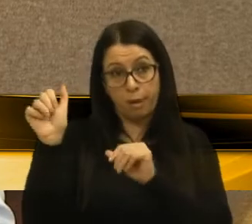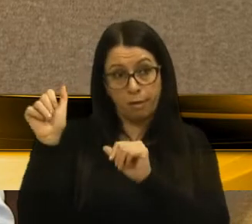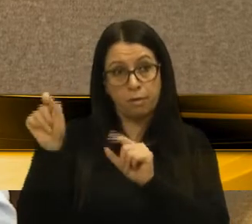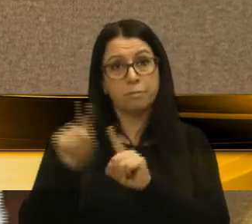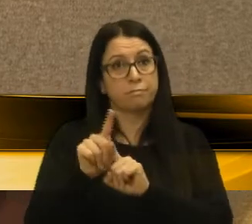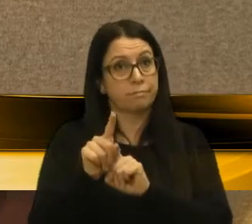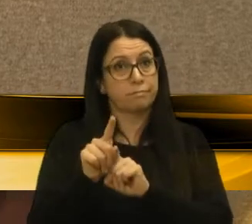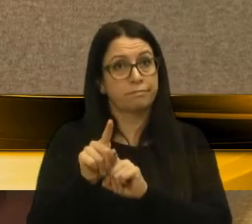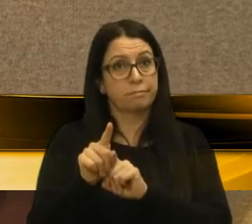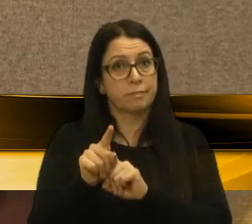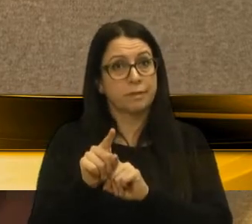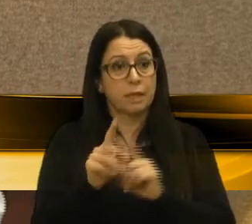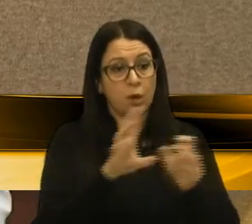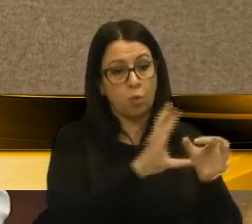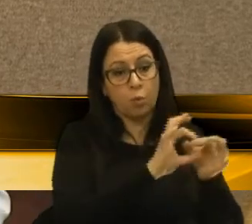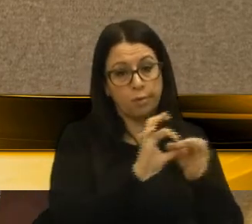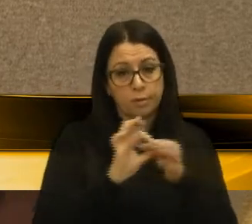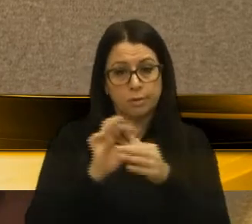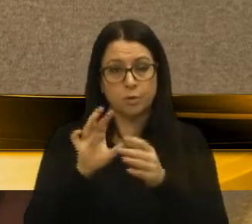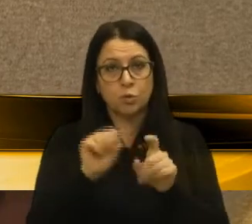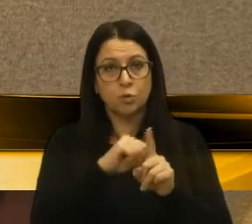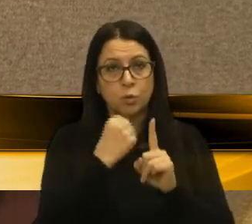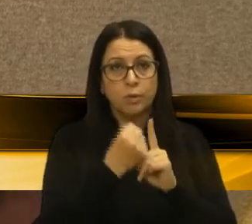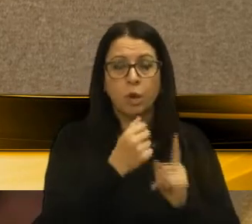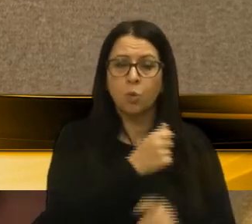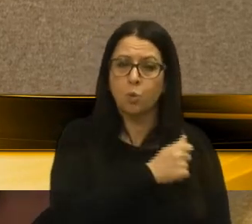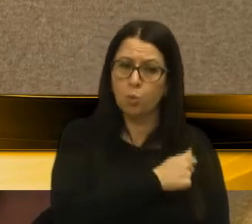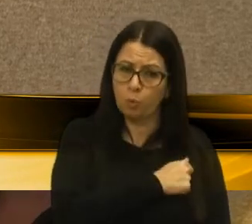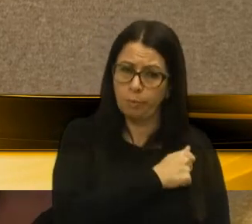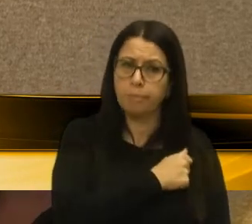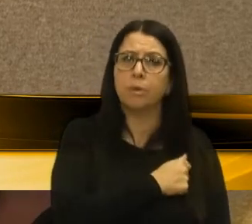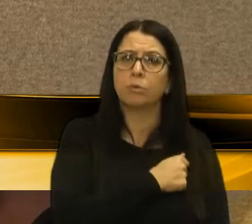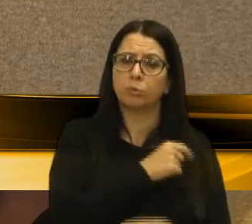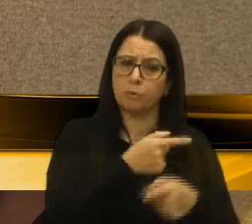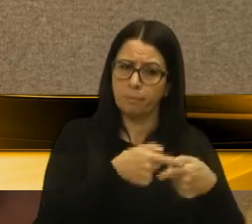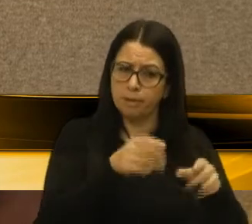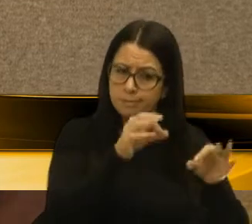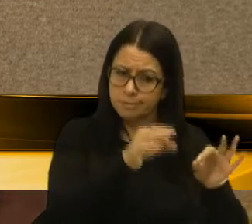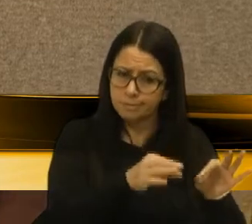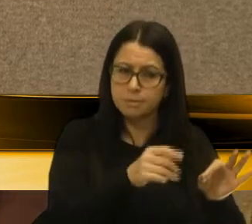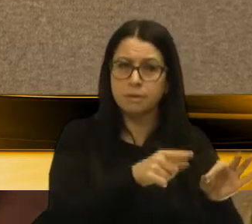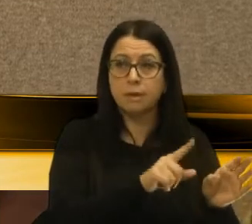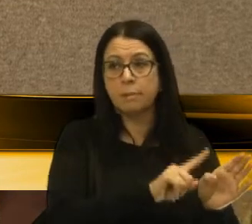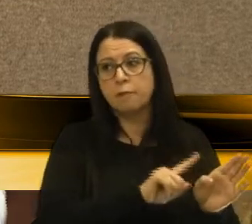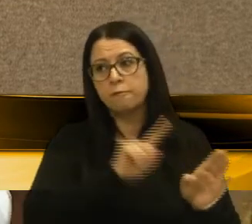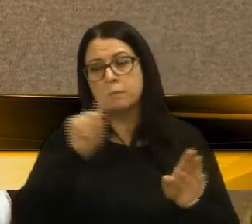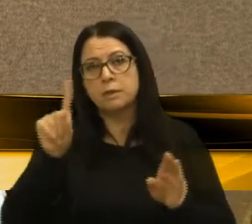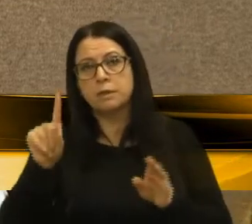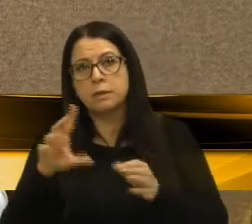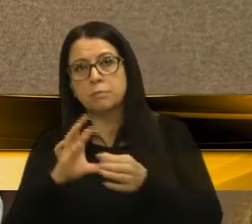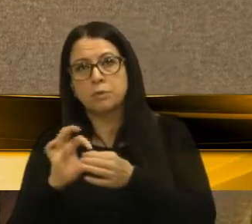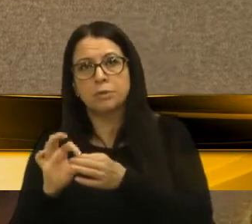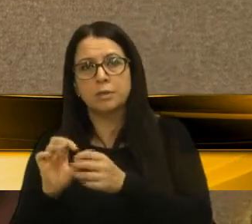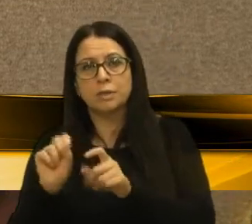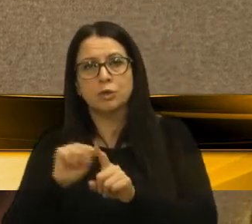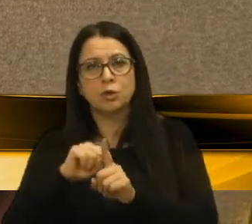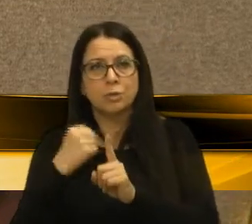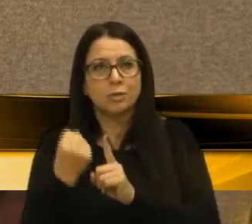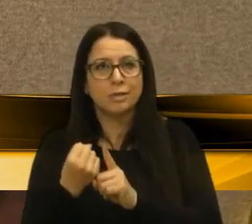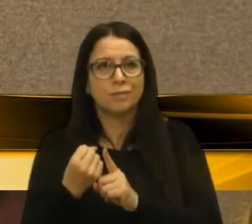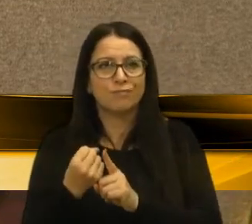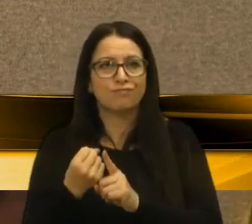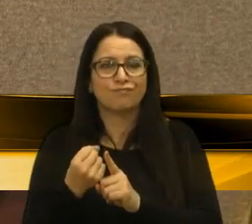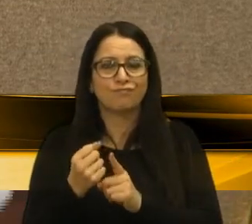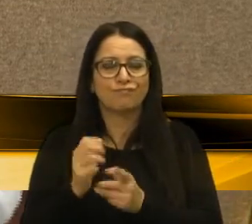eles saem de um contexto social humilde, mas com dignidade, para virem para um contexto social